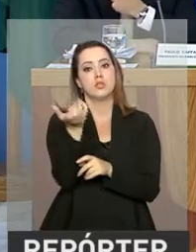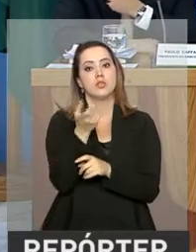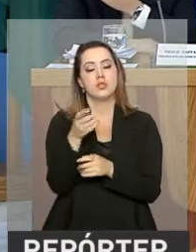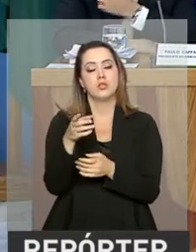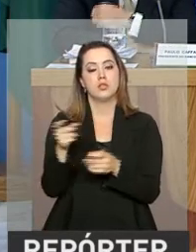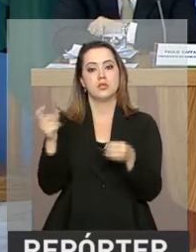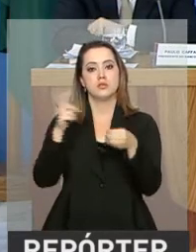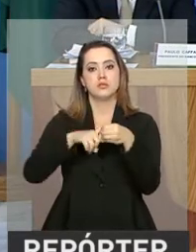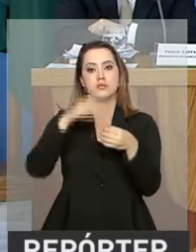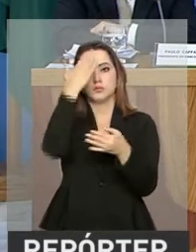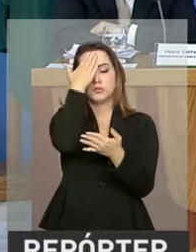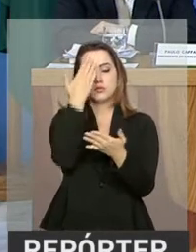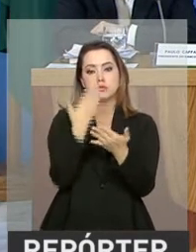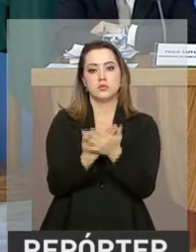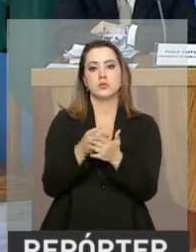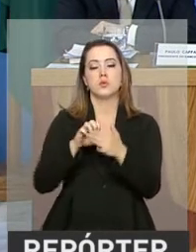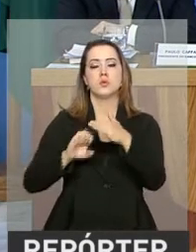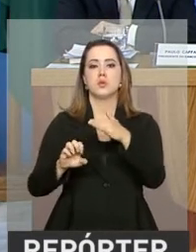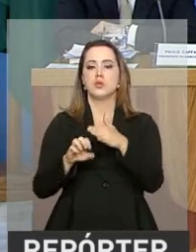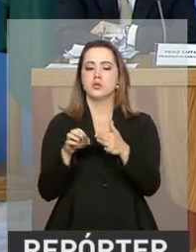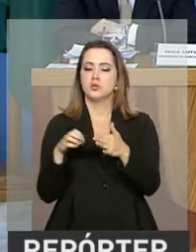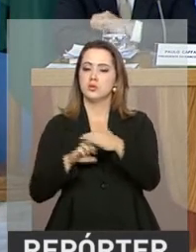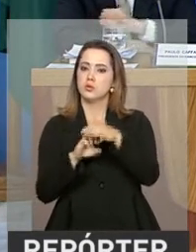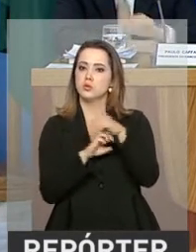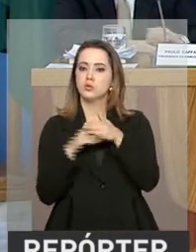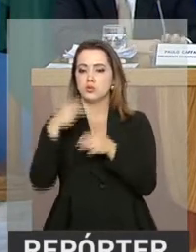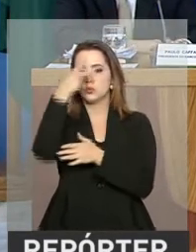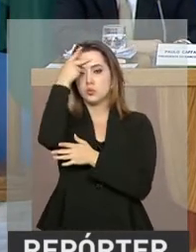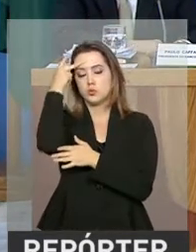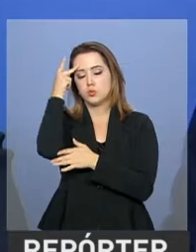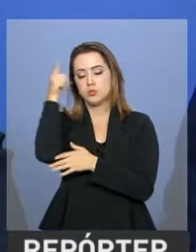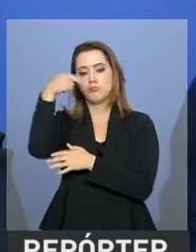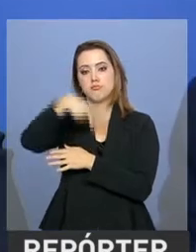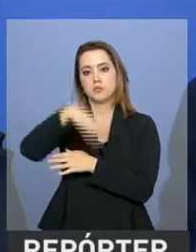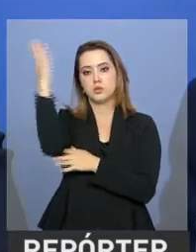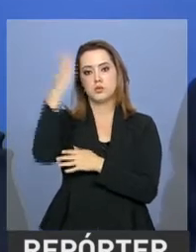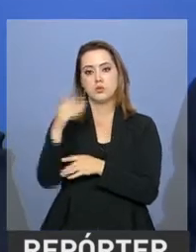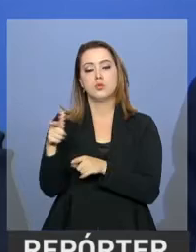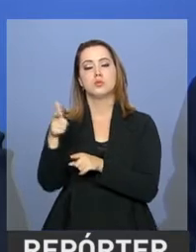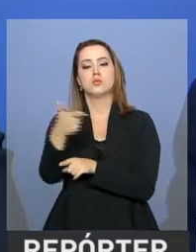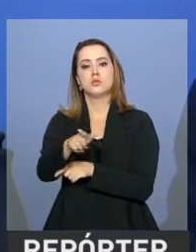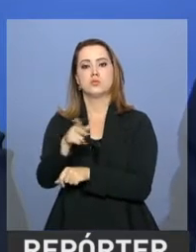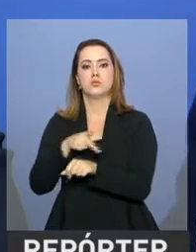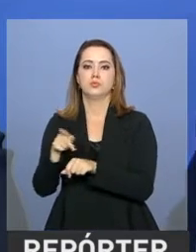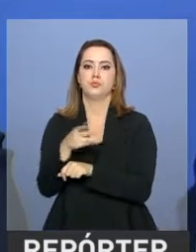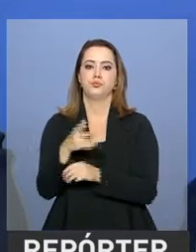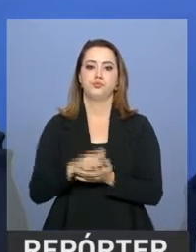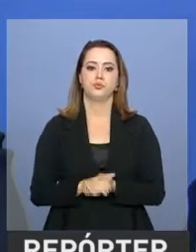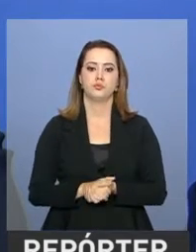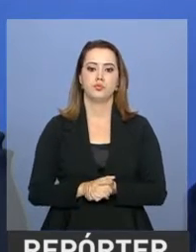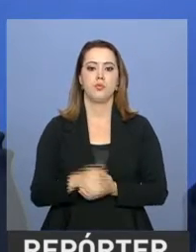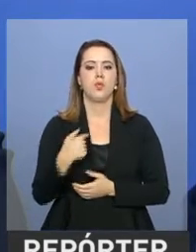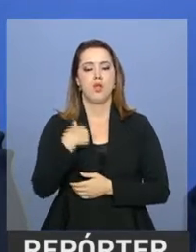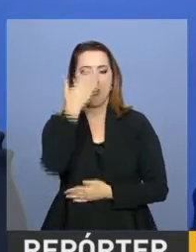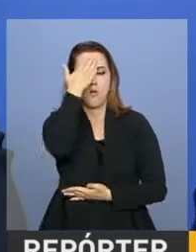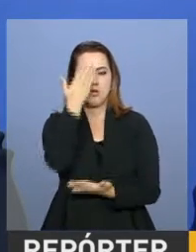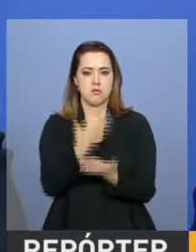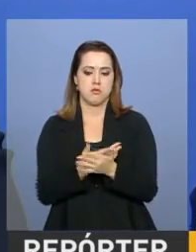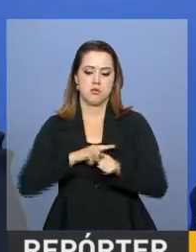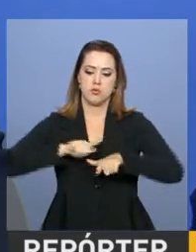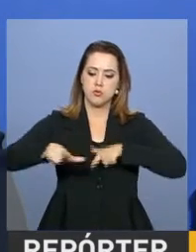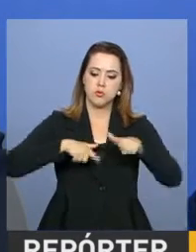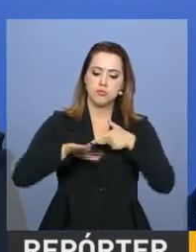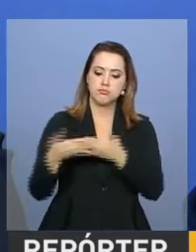empresário brasileiro e estrangeiro e gerar mais empregos no país. Eu creio que os empregos virão